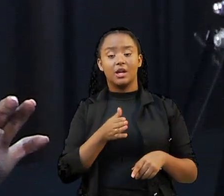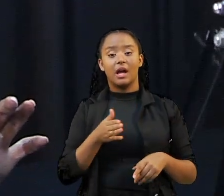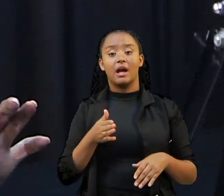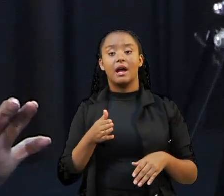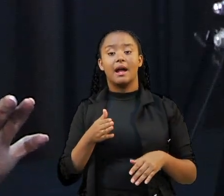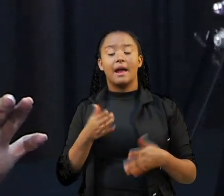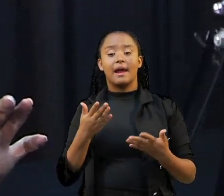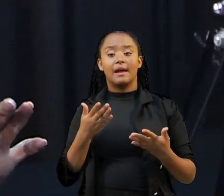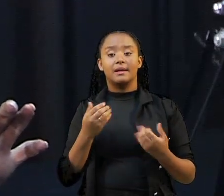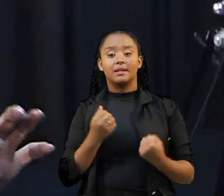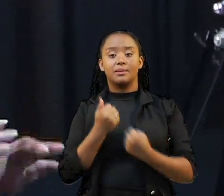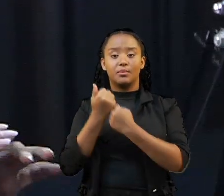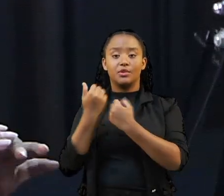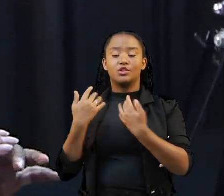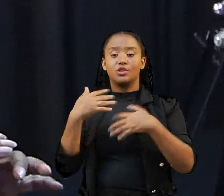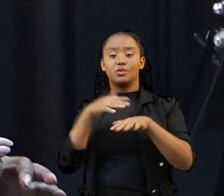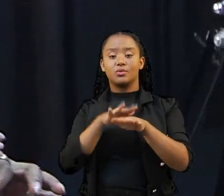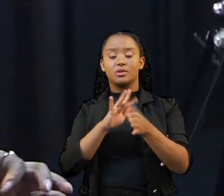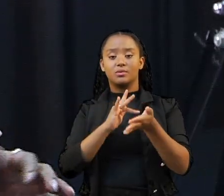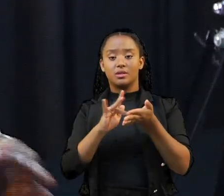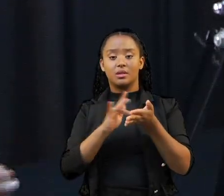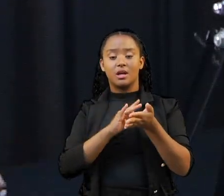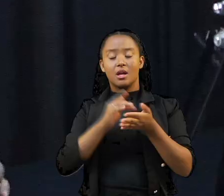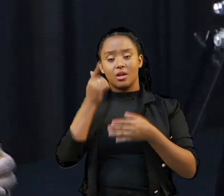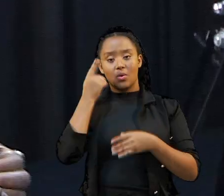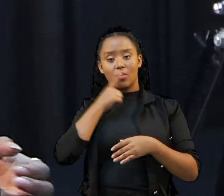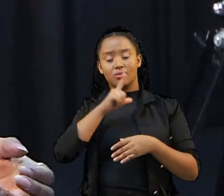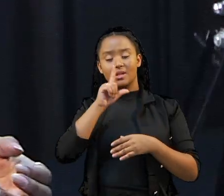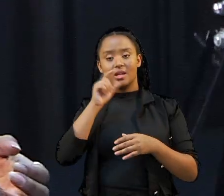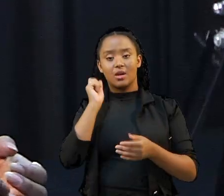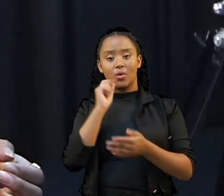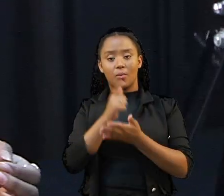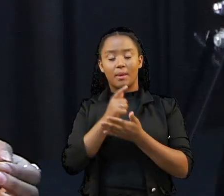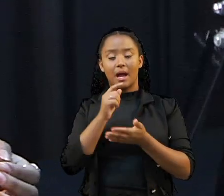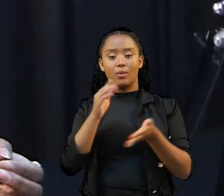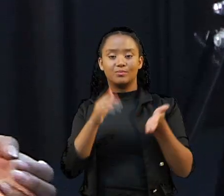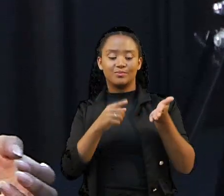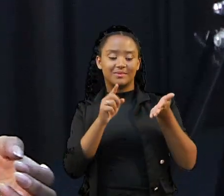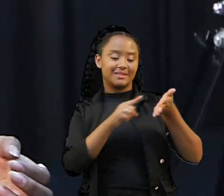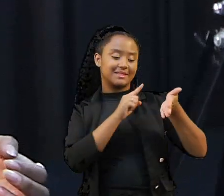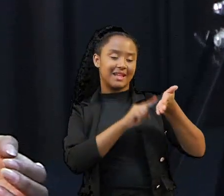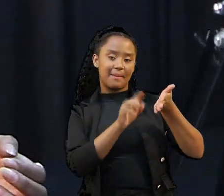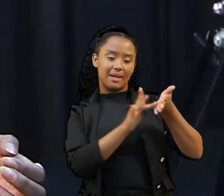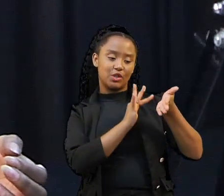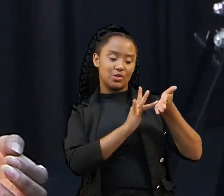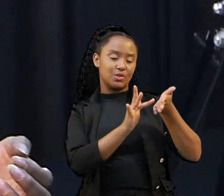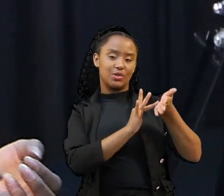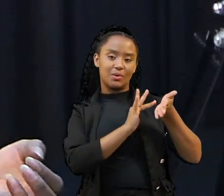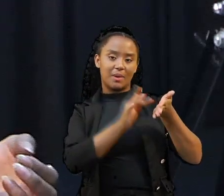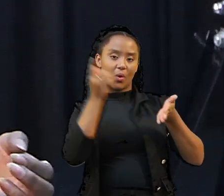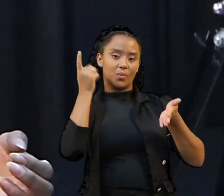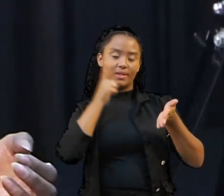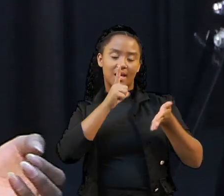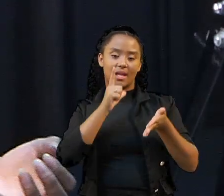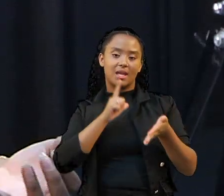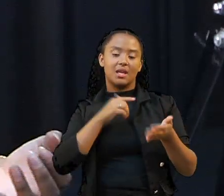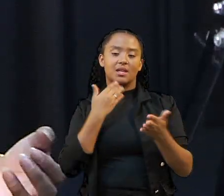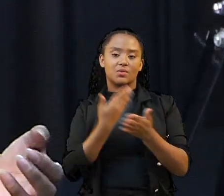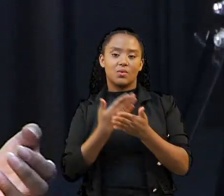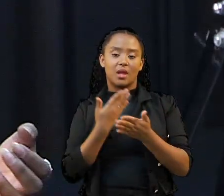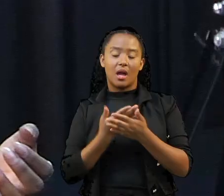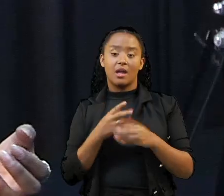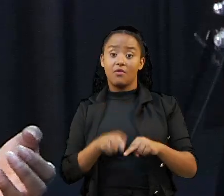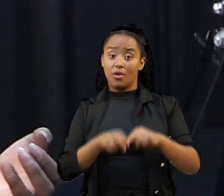de inclusão digital, que eu consegui comprar um tablet para mim estudar. E são essas. E foi a